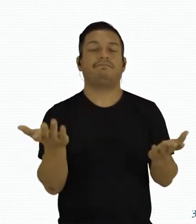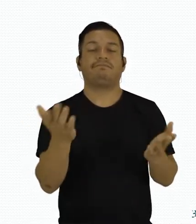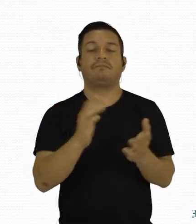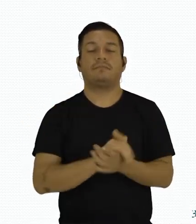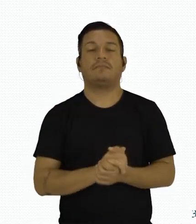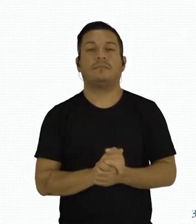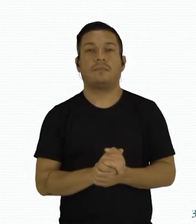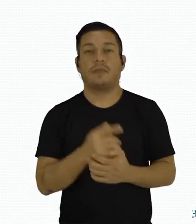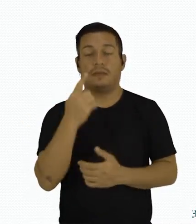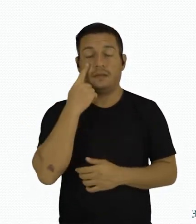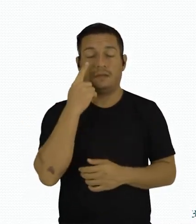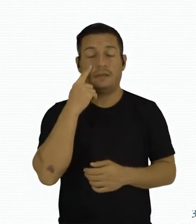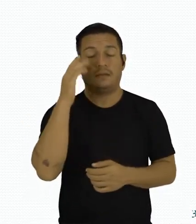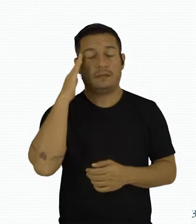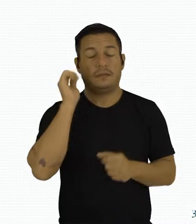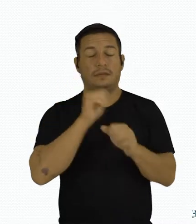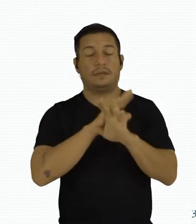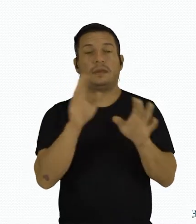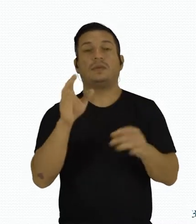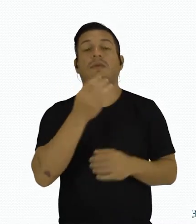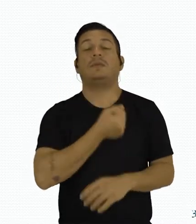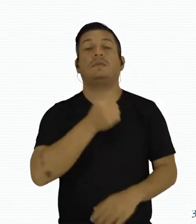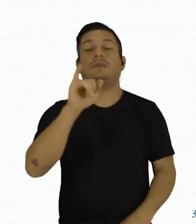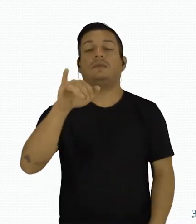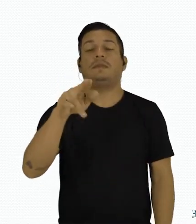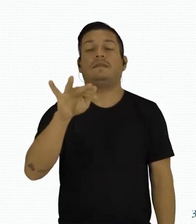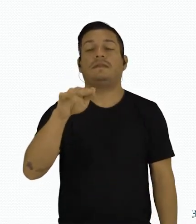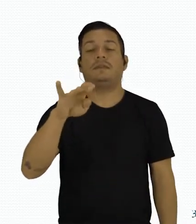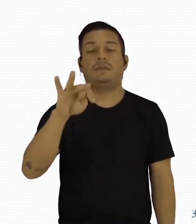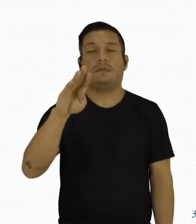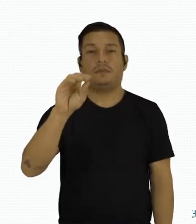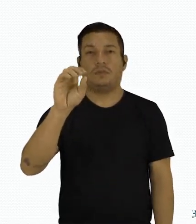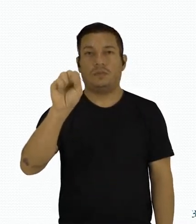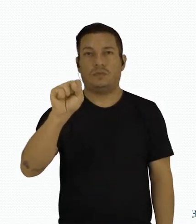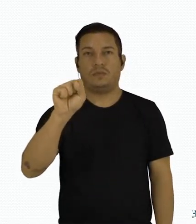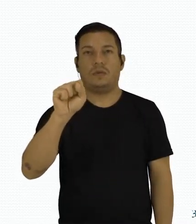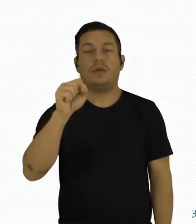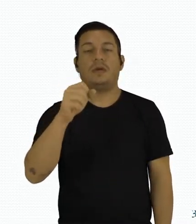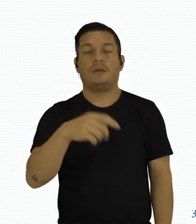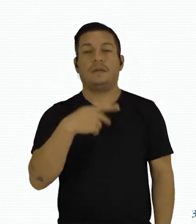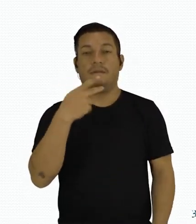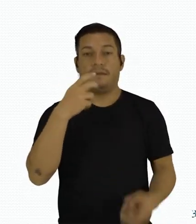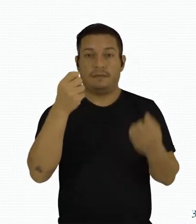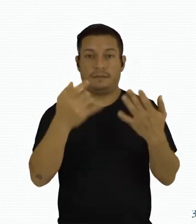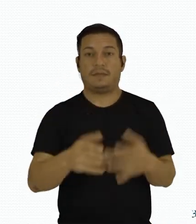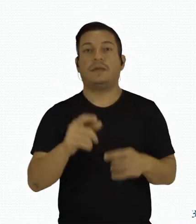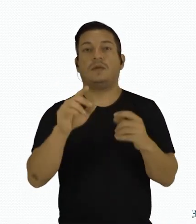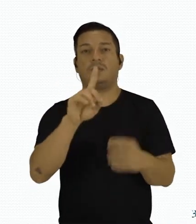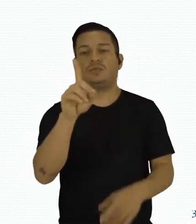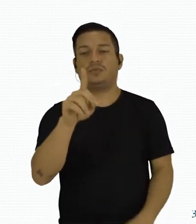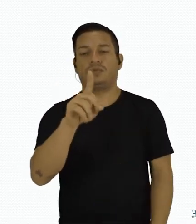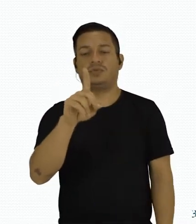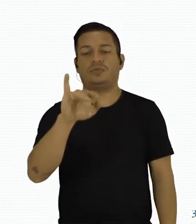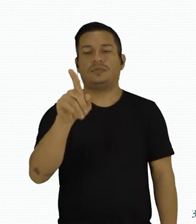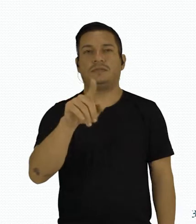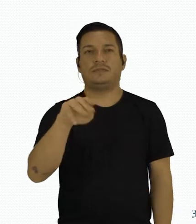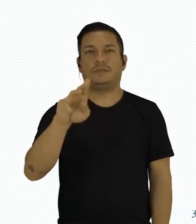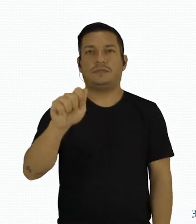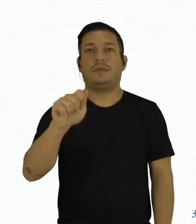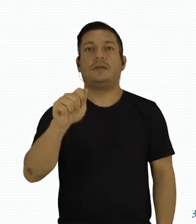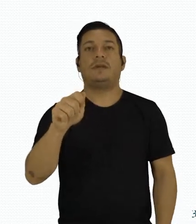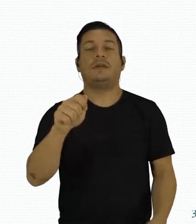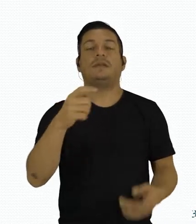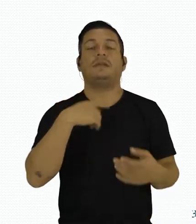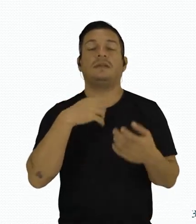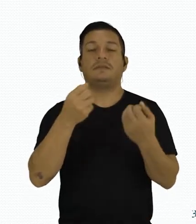Primeiro, vamos entender o que são números infinitos aqui. Quando nós formos trabalhar com dízimas periódicas, nós estaremos trabalhando